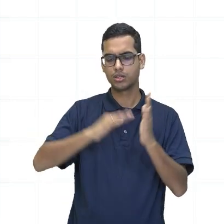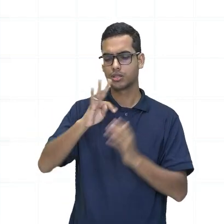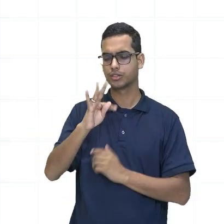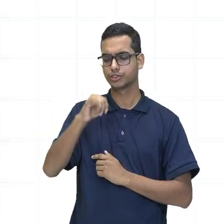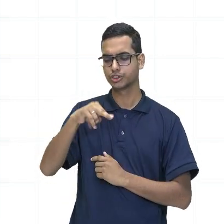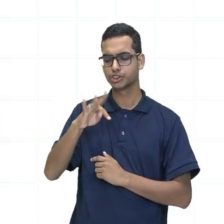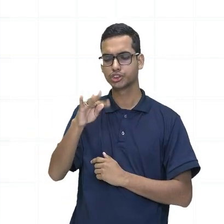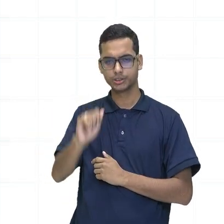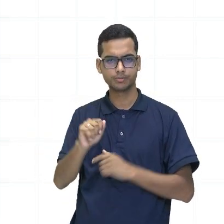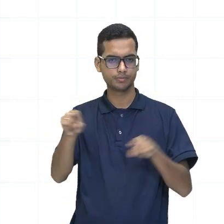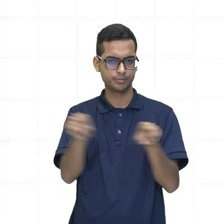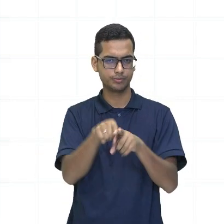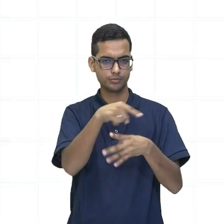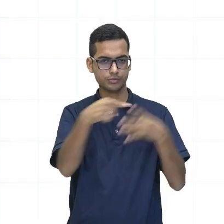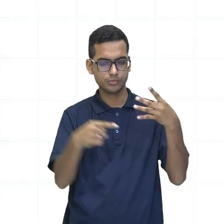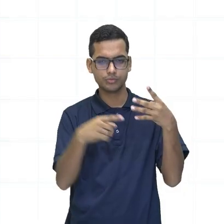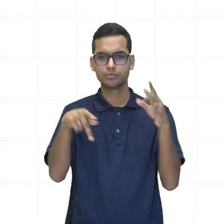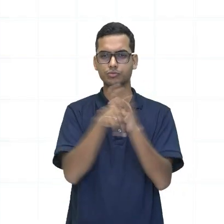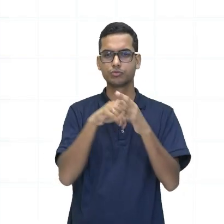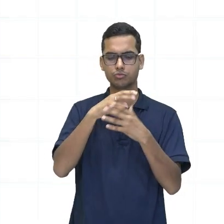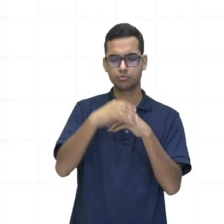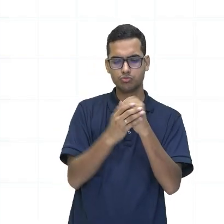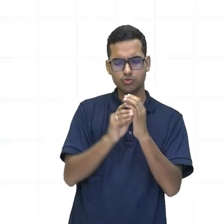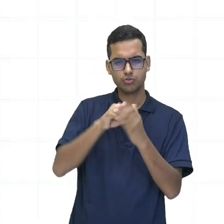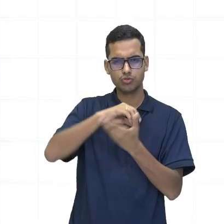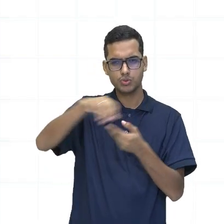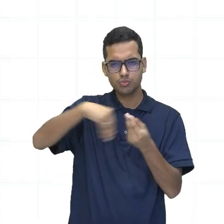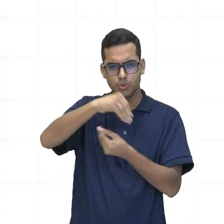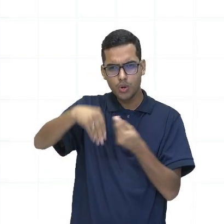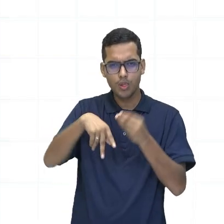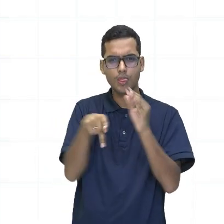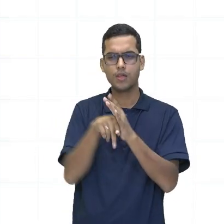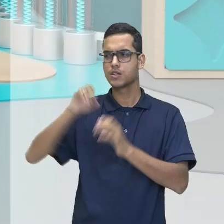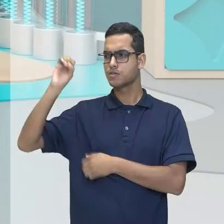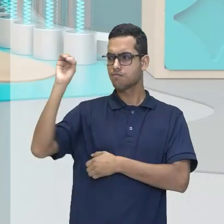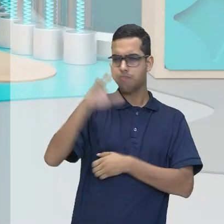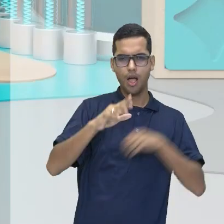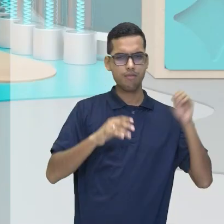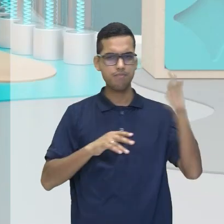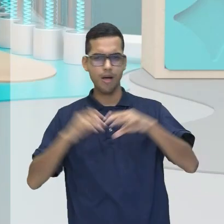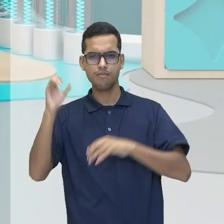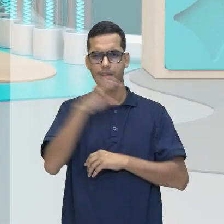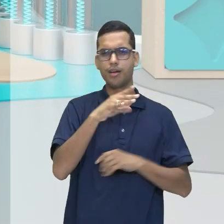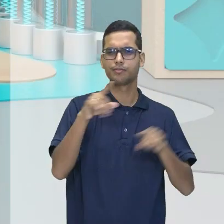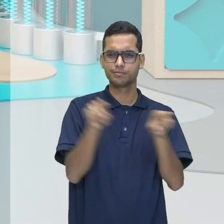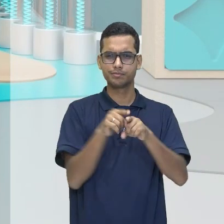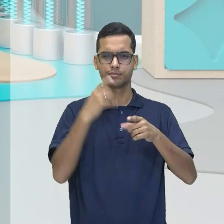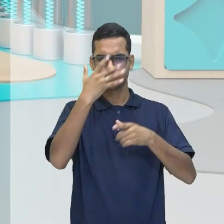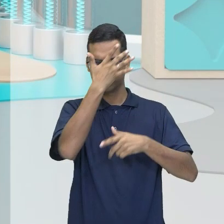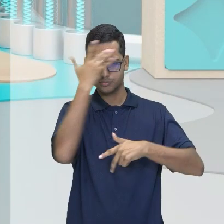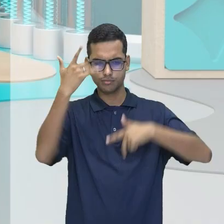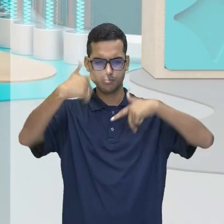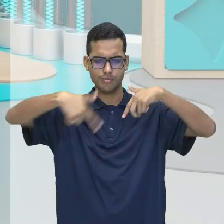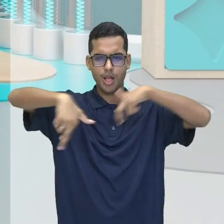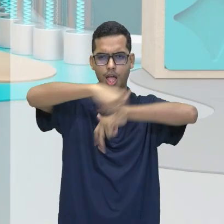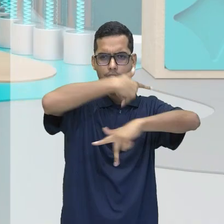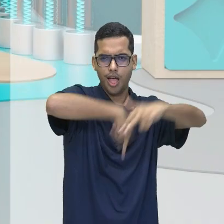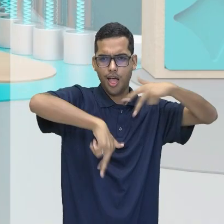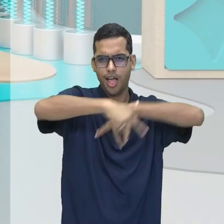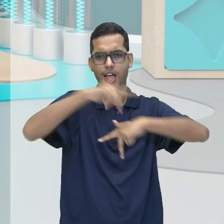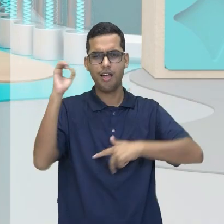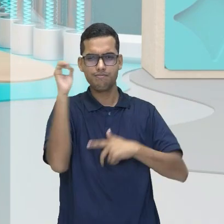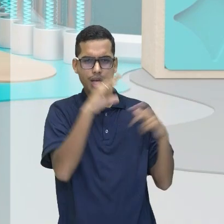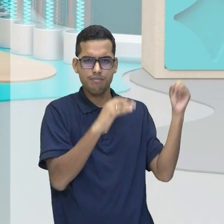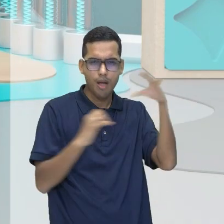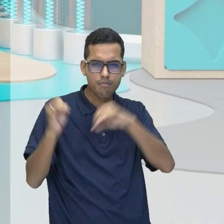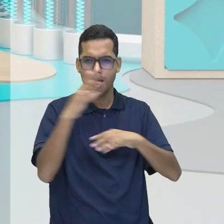foi levado para o povo. A gente vai mostrar aqui para vocês um entrudo na época do Brasil colonial. E como